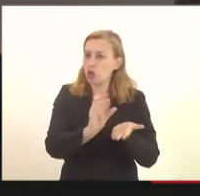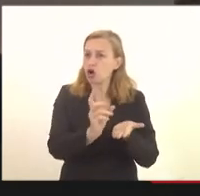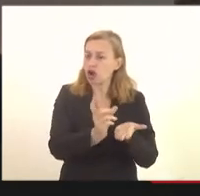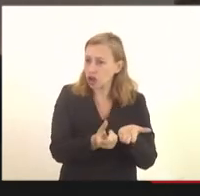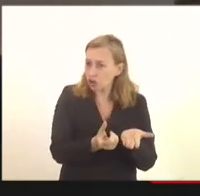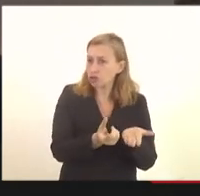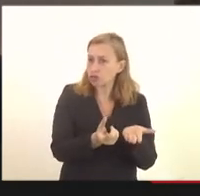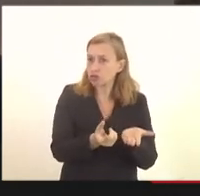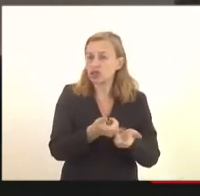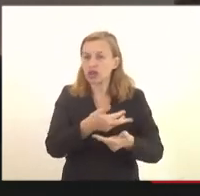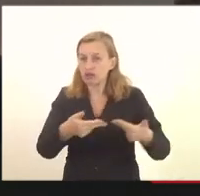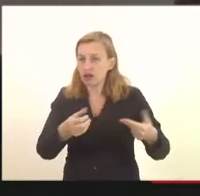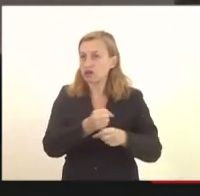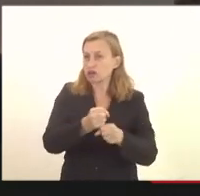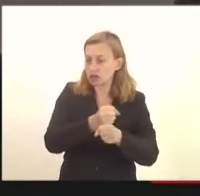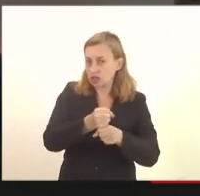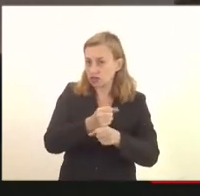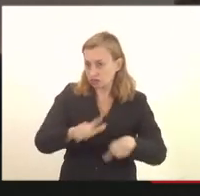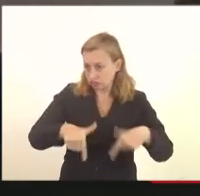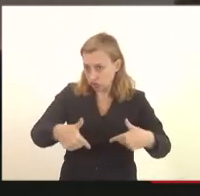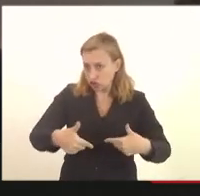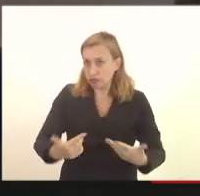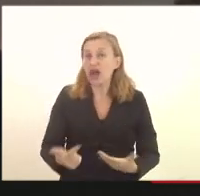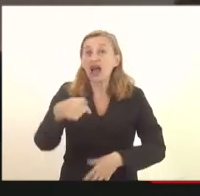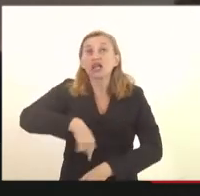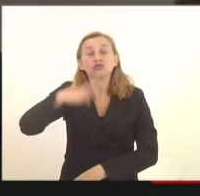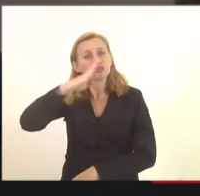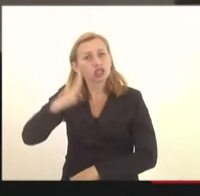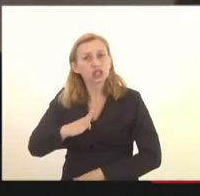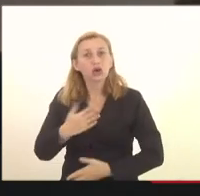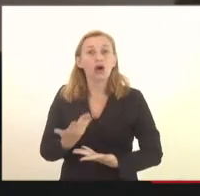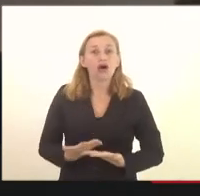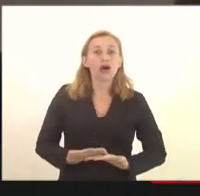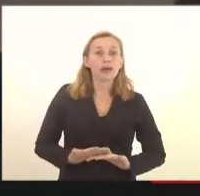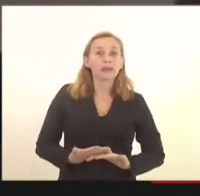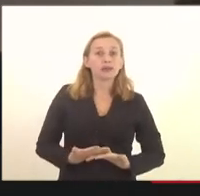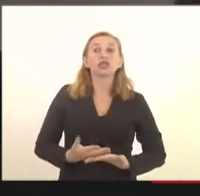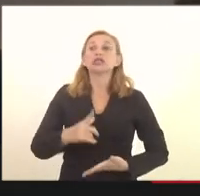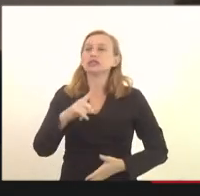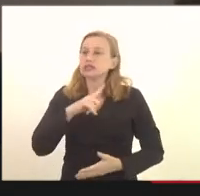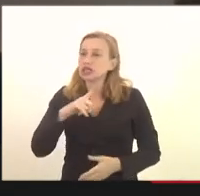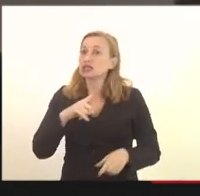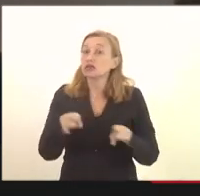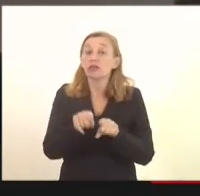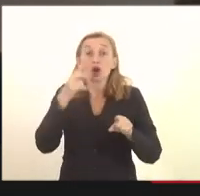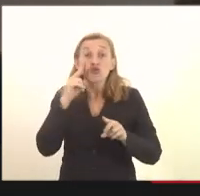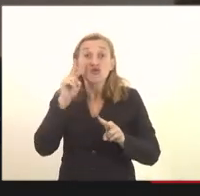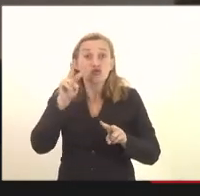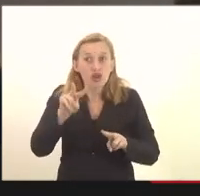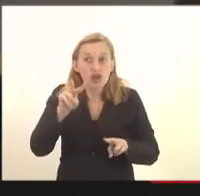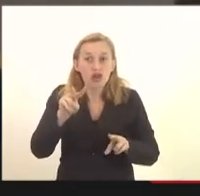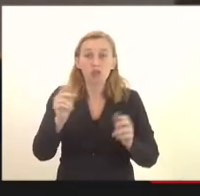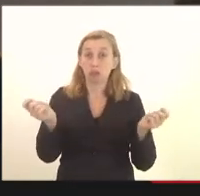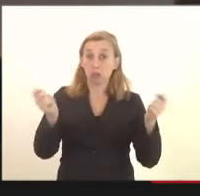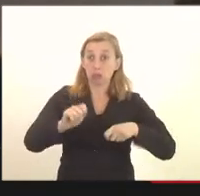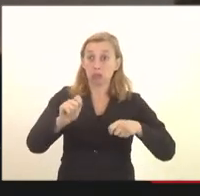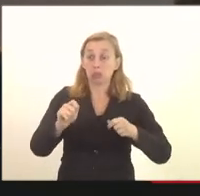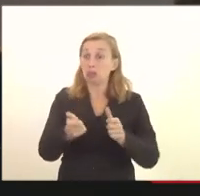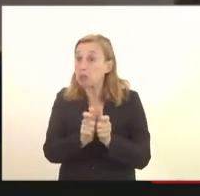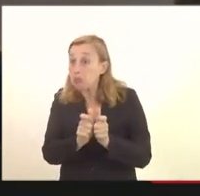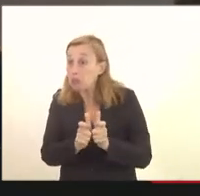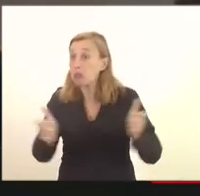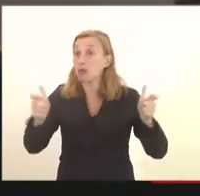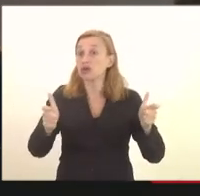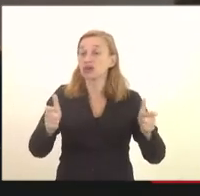enquanto a transição se efetiva. Aqui no Brasil, a gente tem que também olhar que existe um potencial muito grande ainda, principalmente